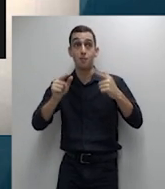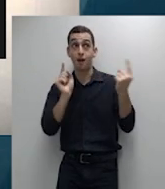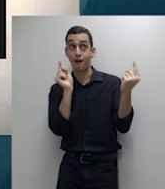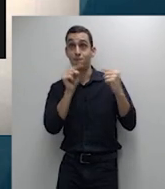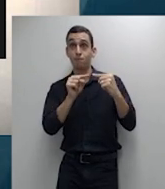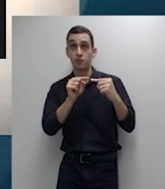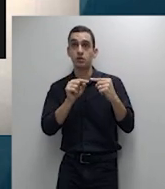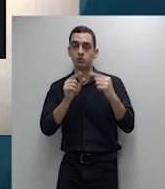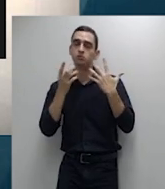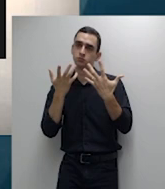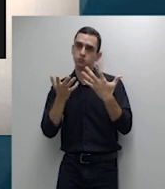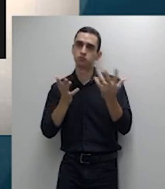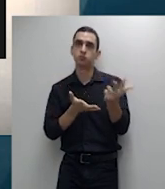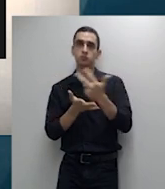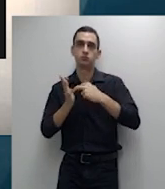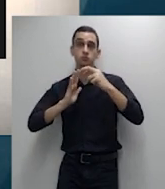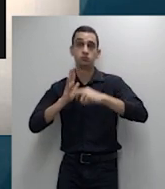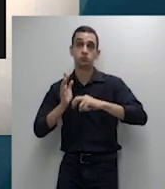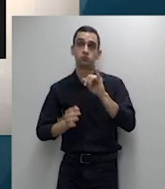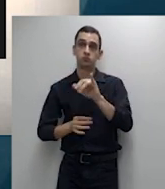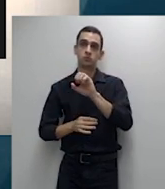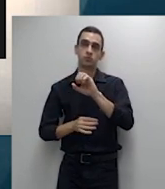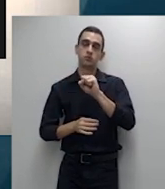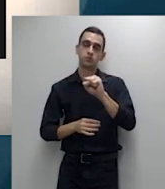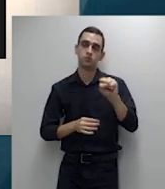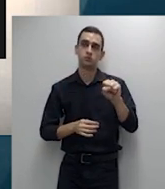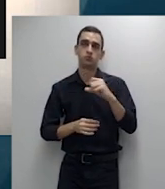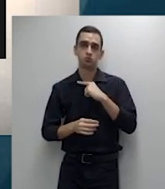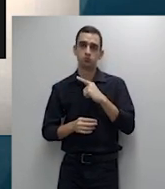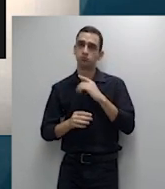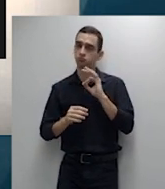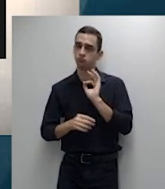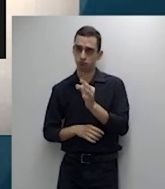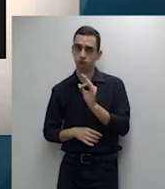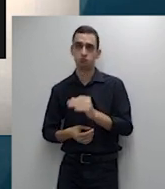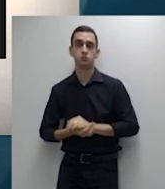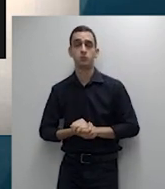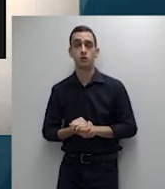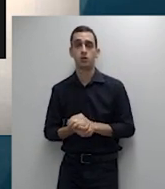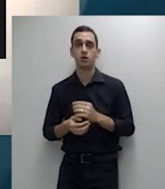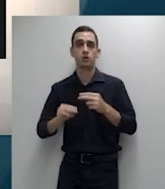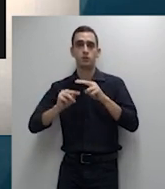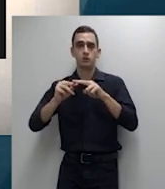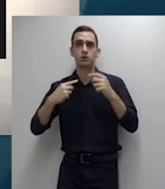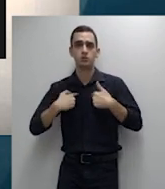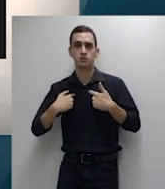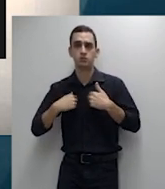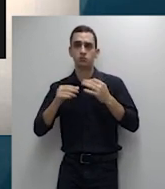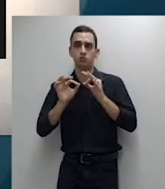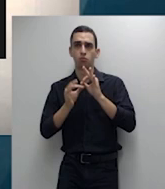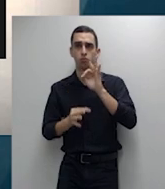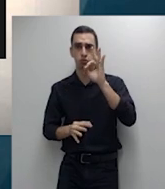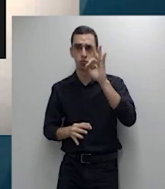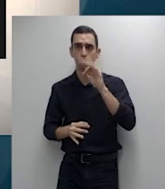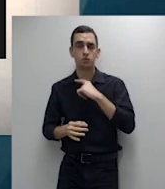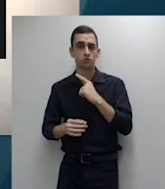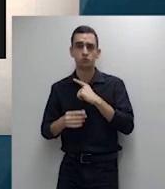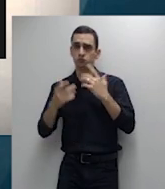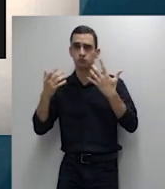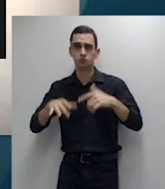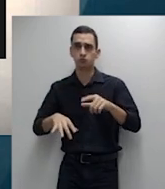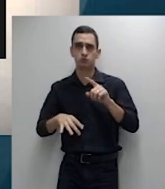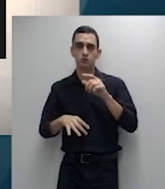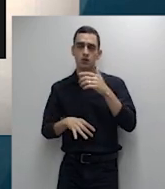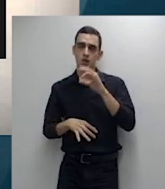lavrados neste sentido São para não Ministro Benedito o culpado se carros 10